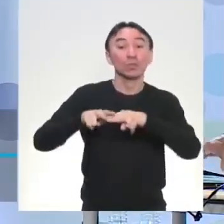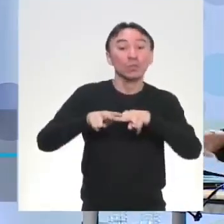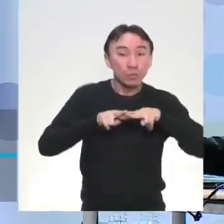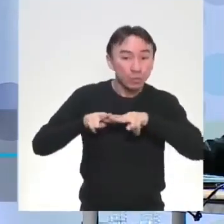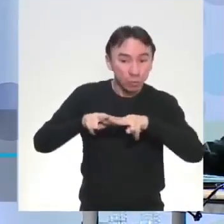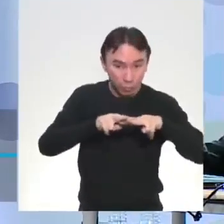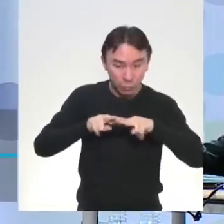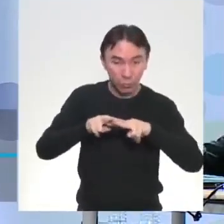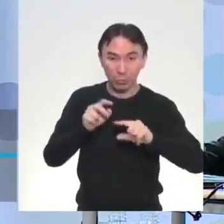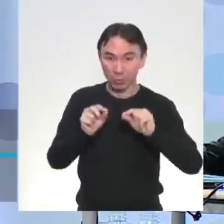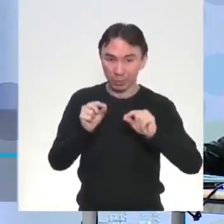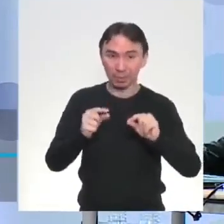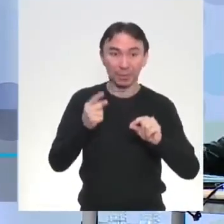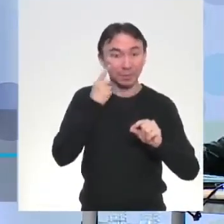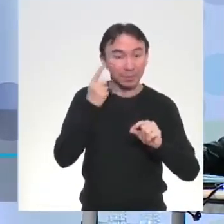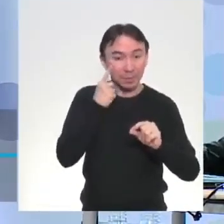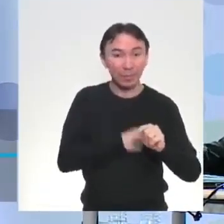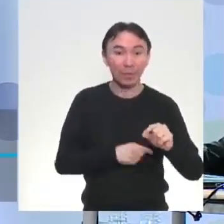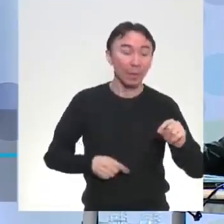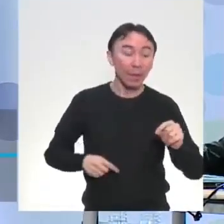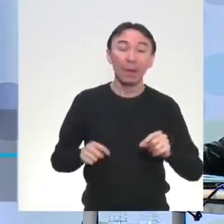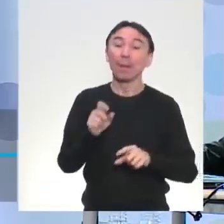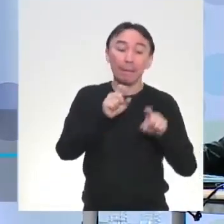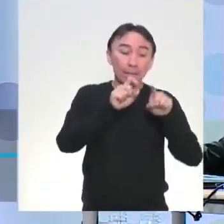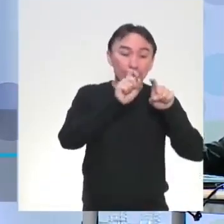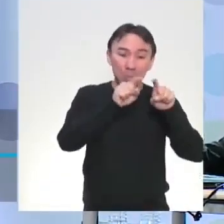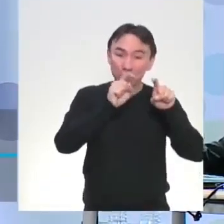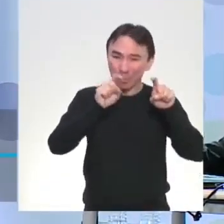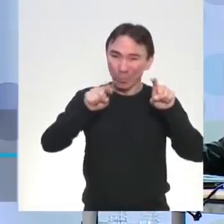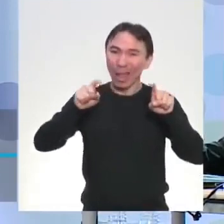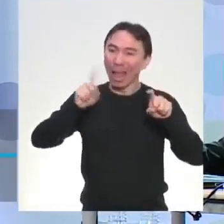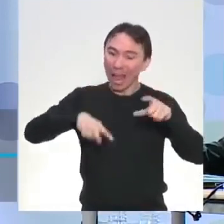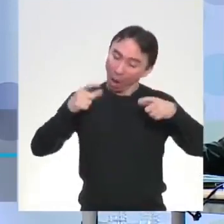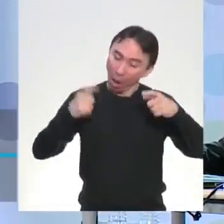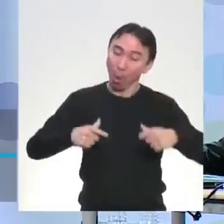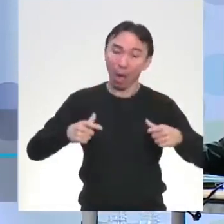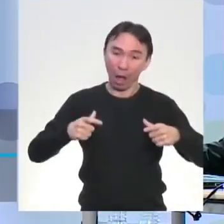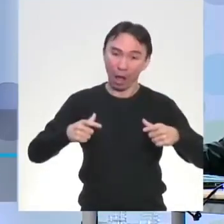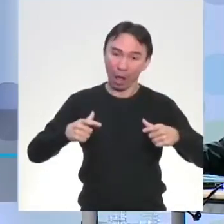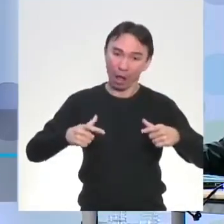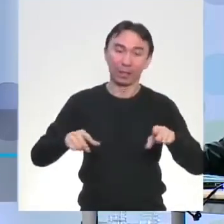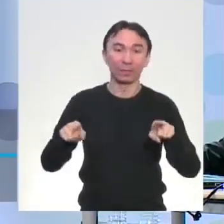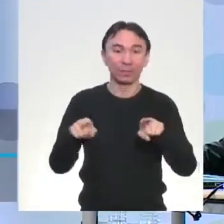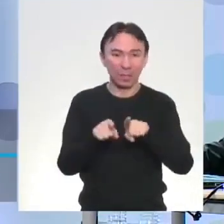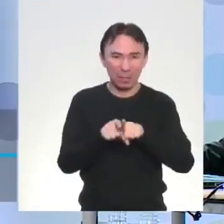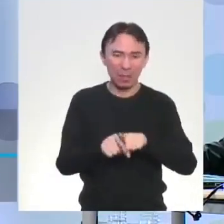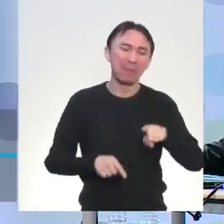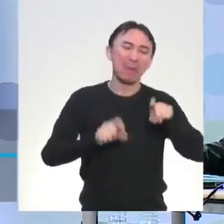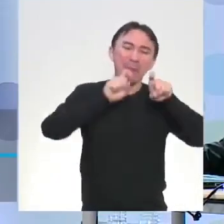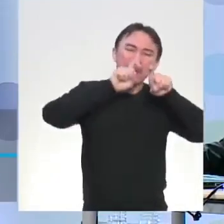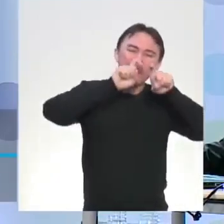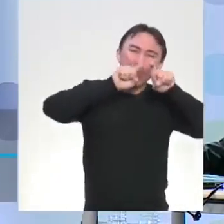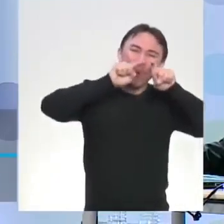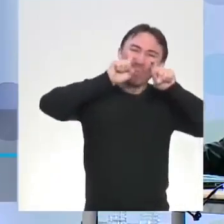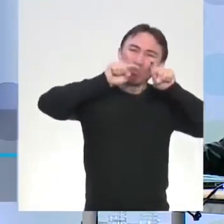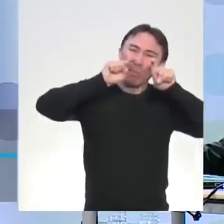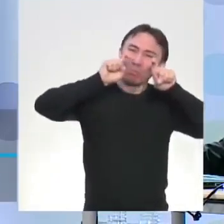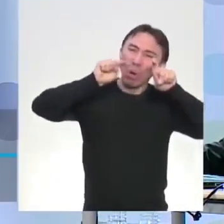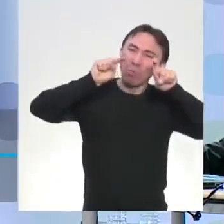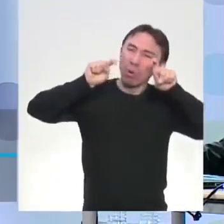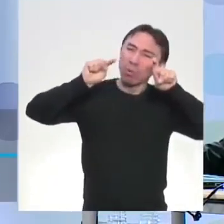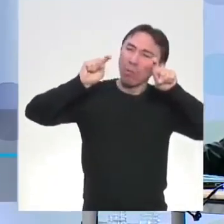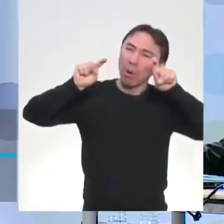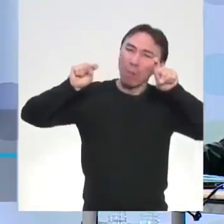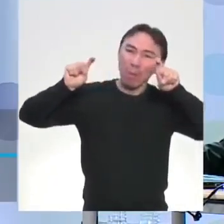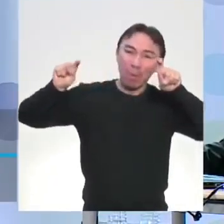que são lugares absolutos. Depois nós falamos que o conjunto de infinitos pontos, né, colineares, nem linha, vão formar